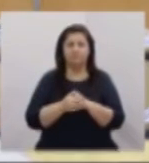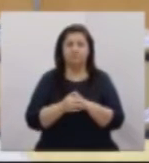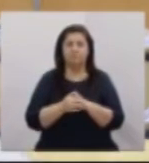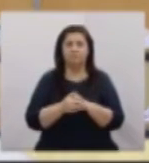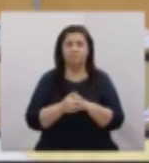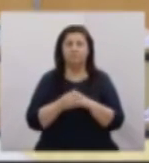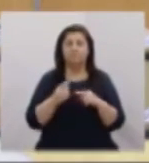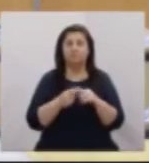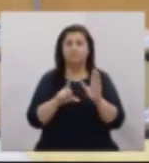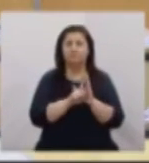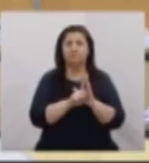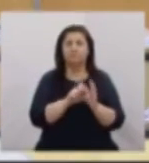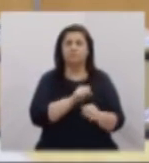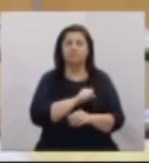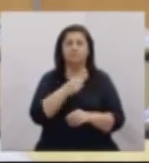Lei